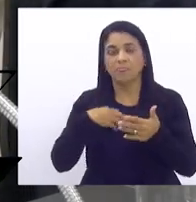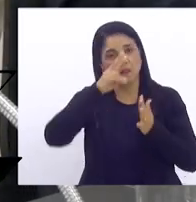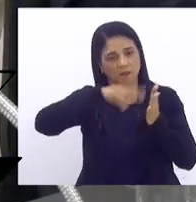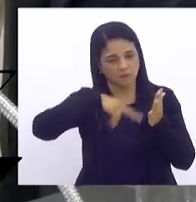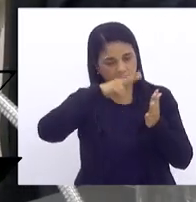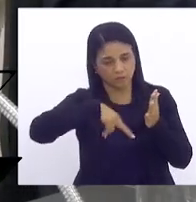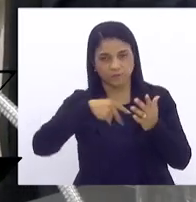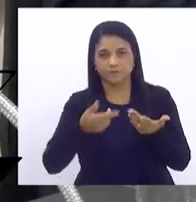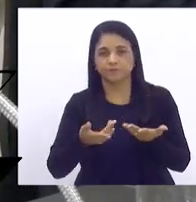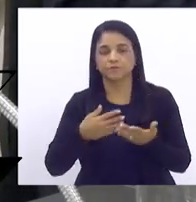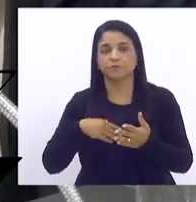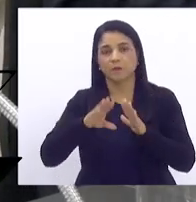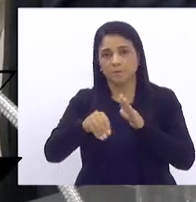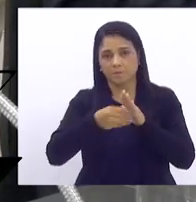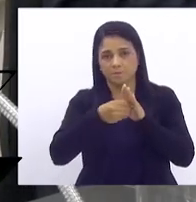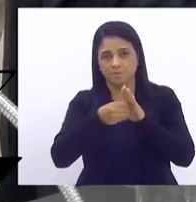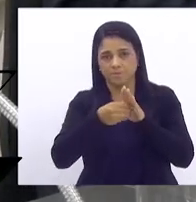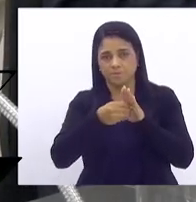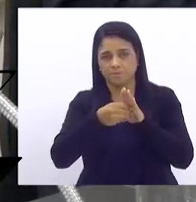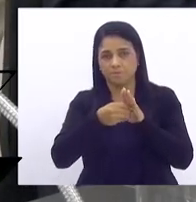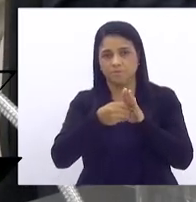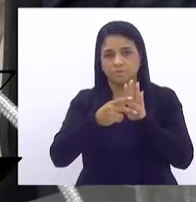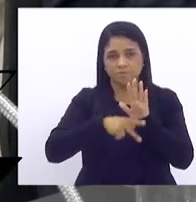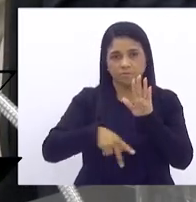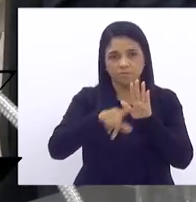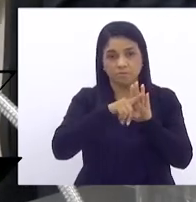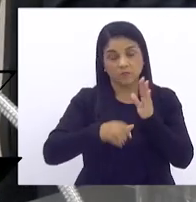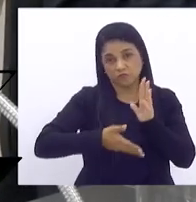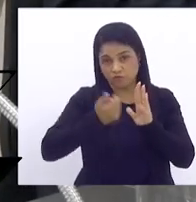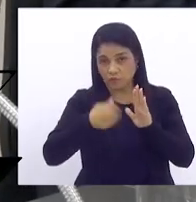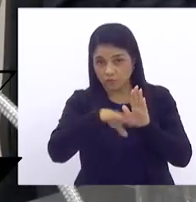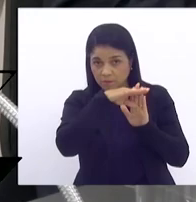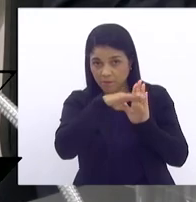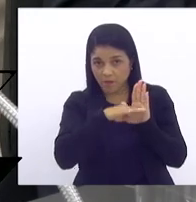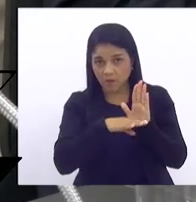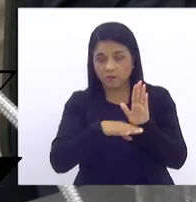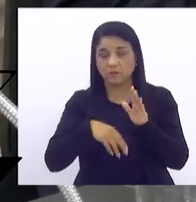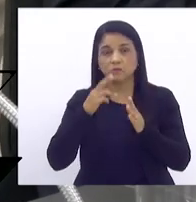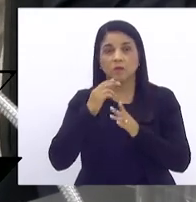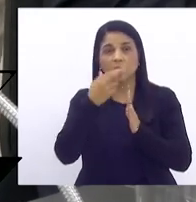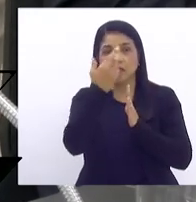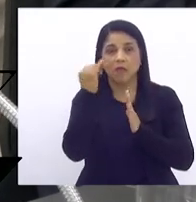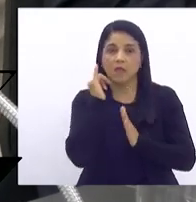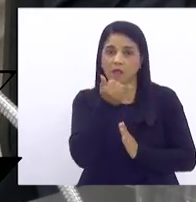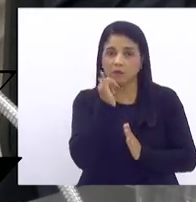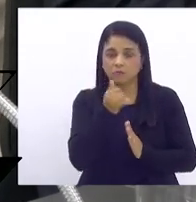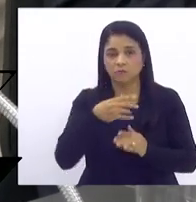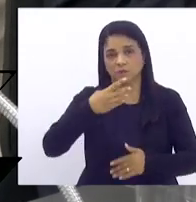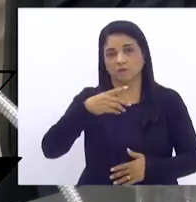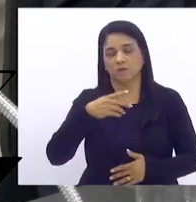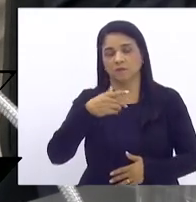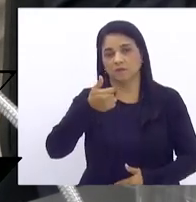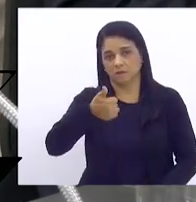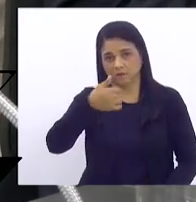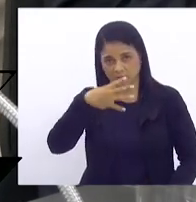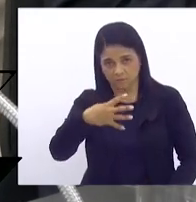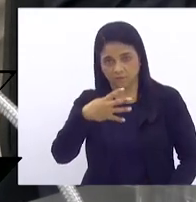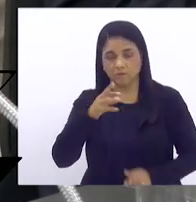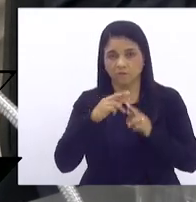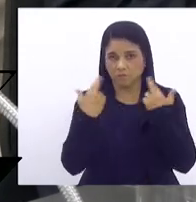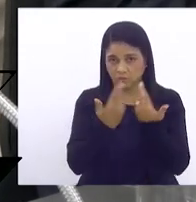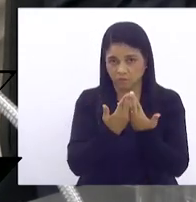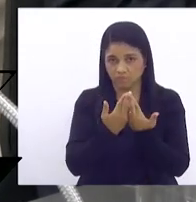leitura. Parecer, o projeto tinha sido retirado em pauta pelo relator na 14ª reunião ordinária, sem